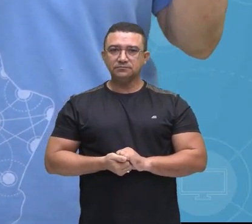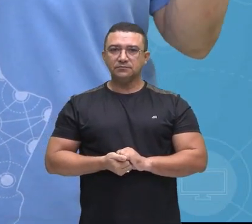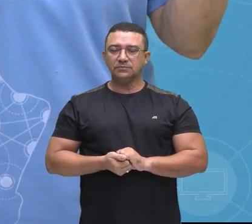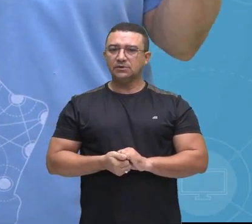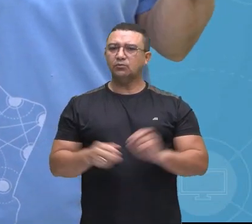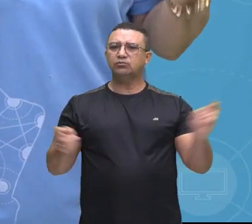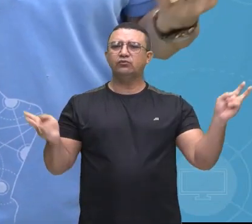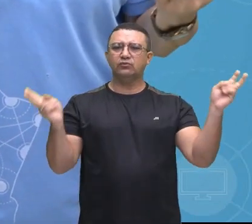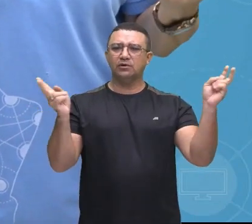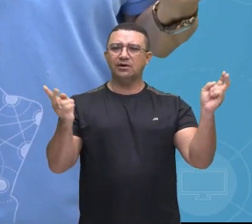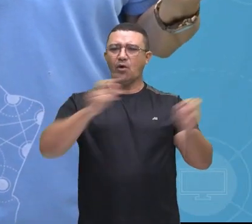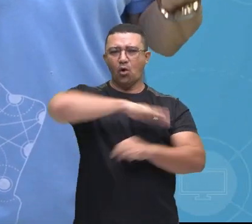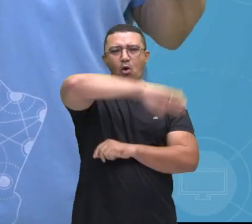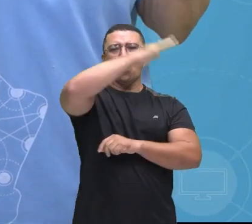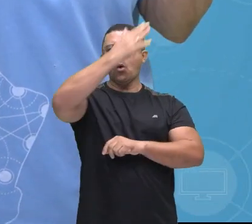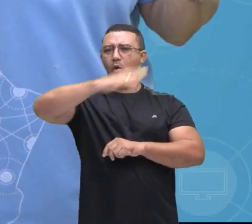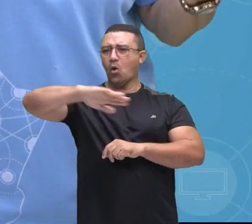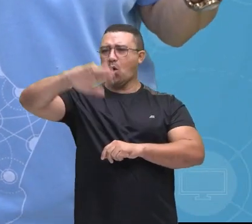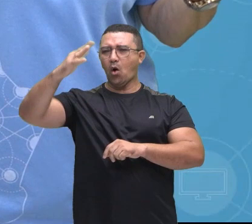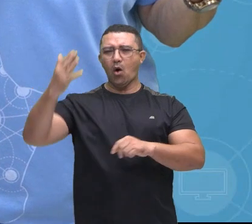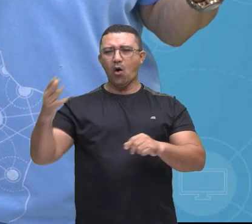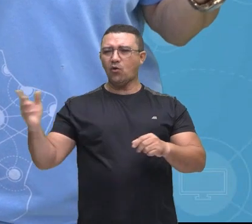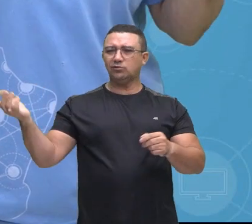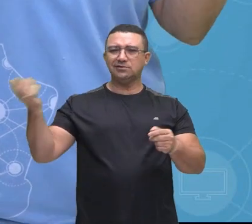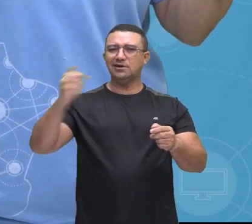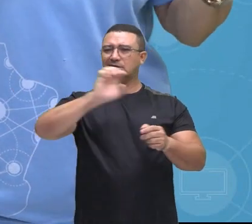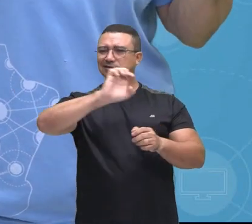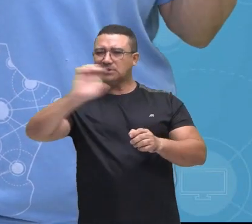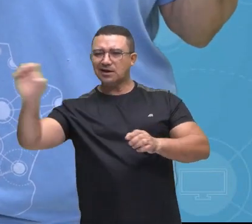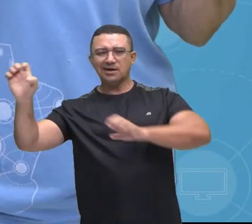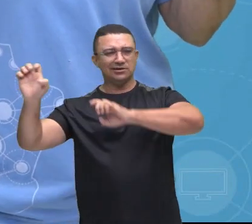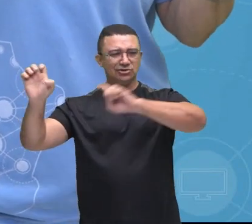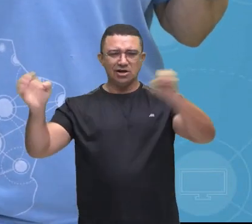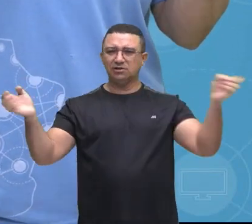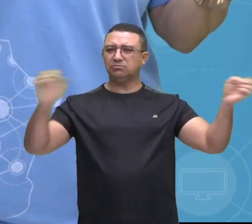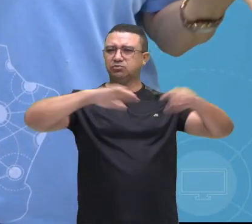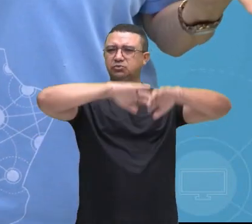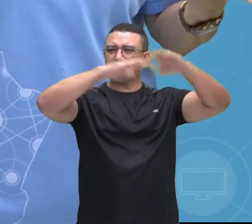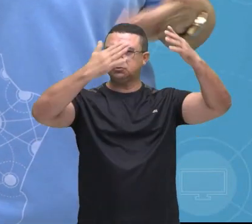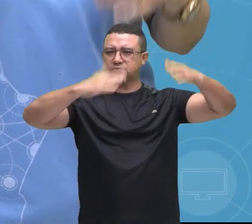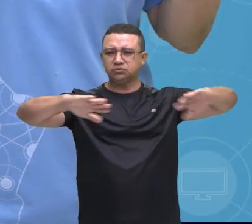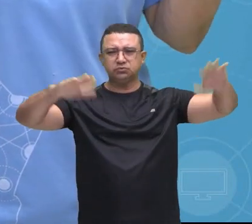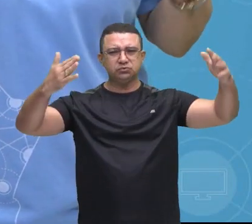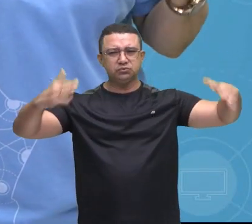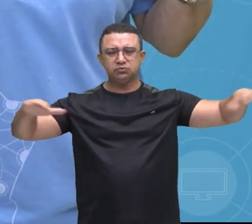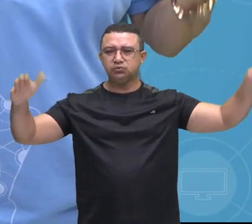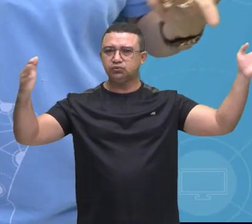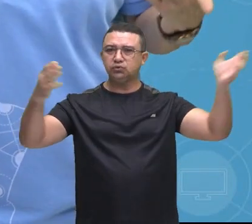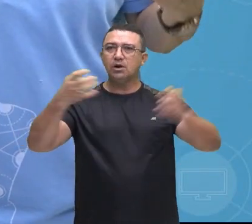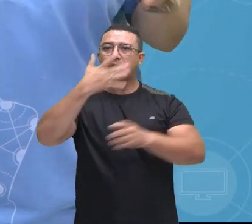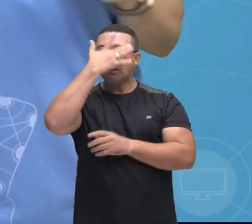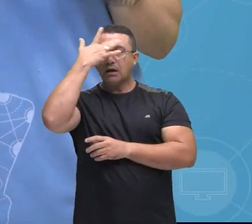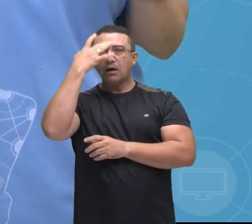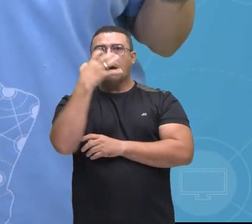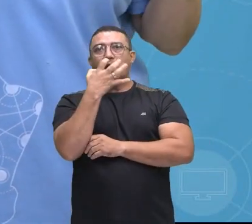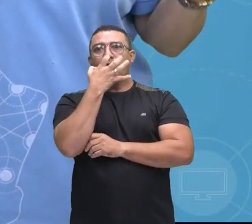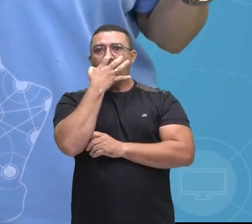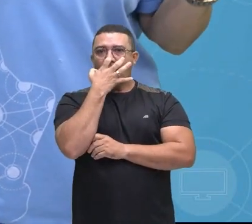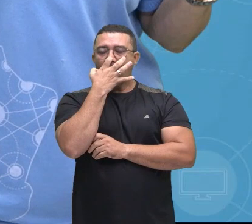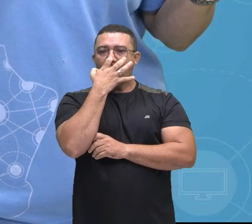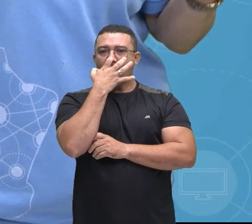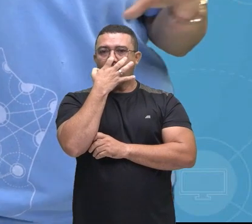de todos os lados. Como é que estava esse barco, né? Realmente deve ter, não só impressionante, mas aterrorizante. Eu